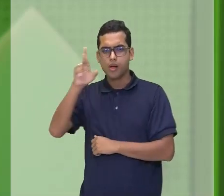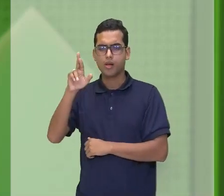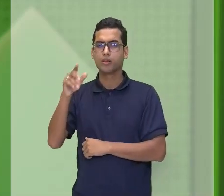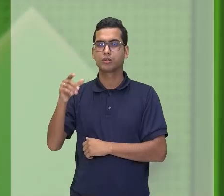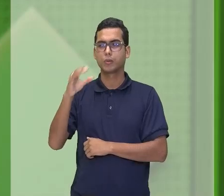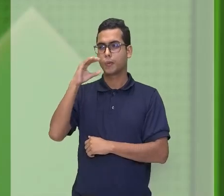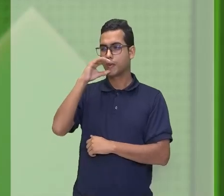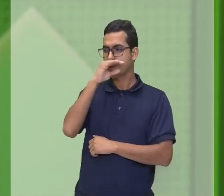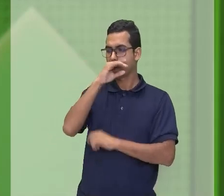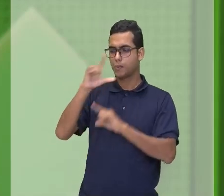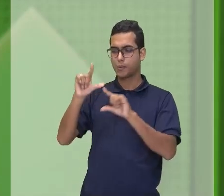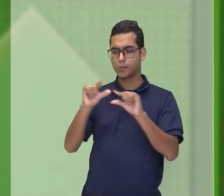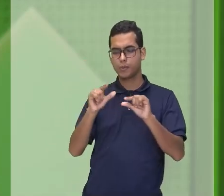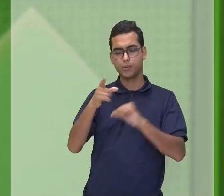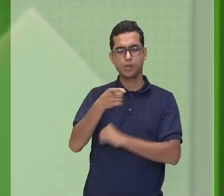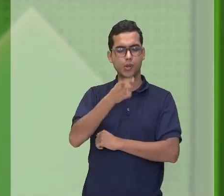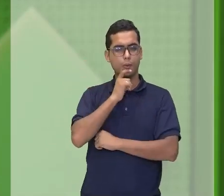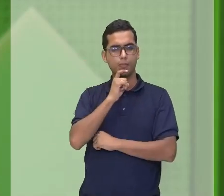assim, dessa forma,